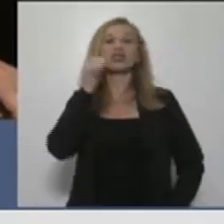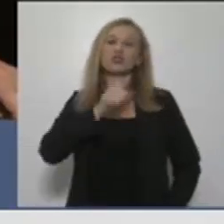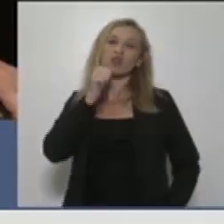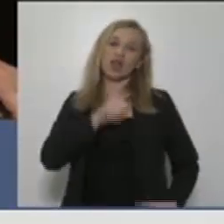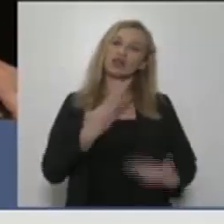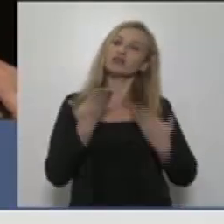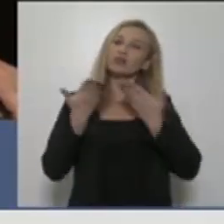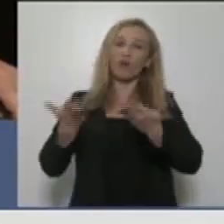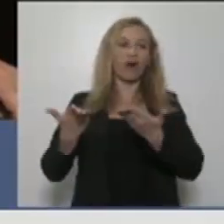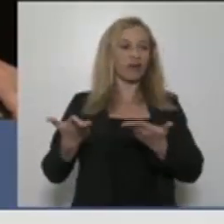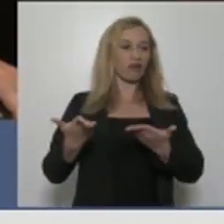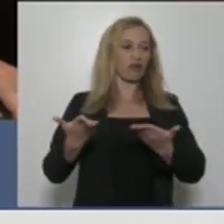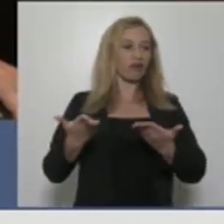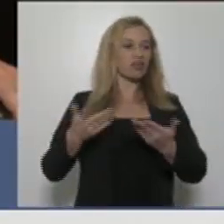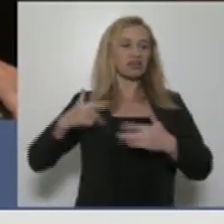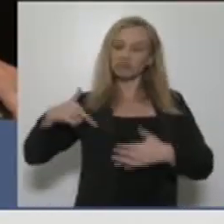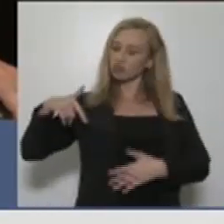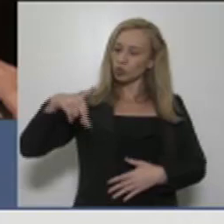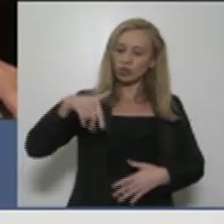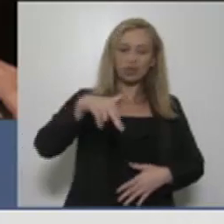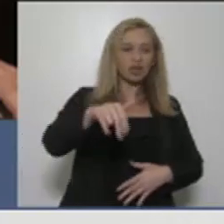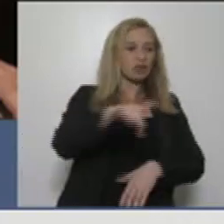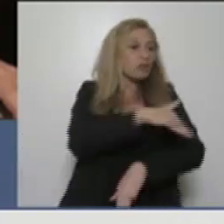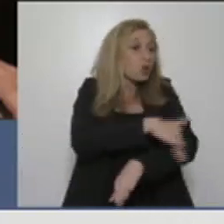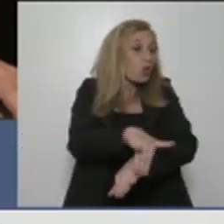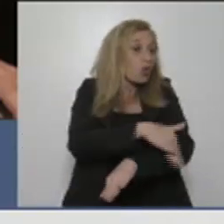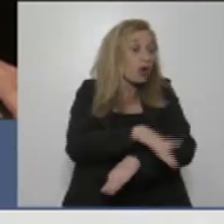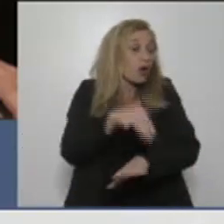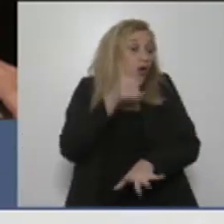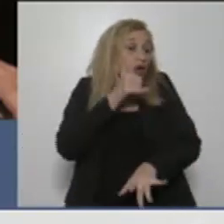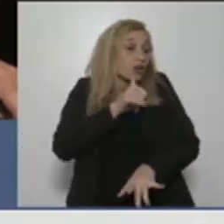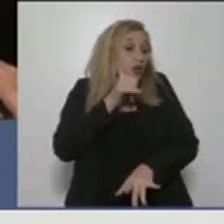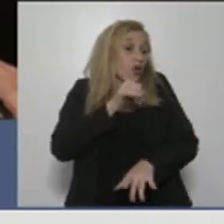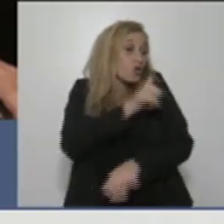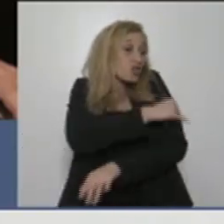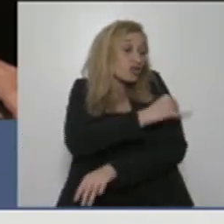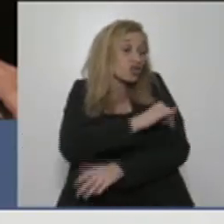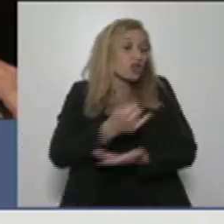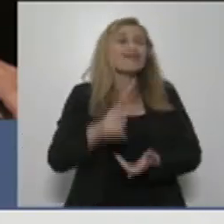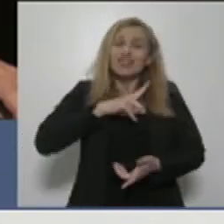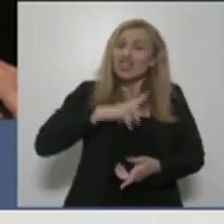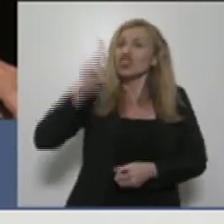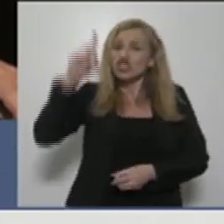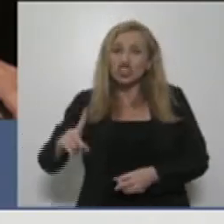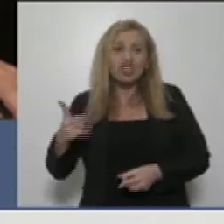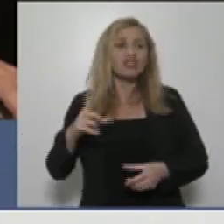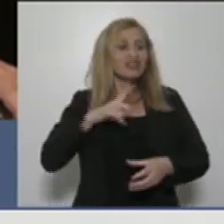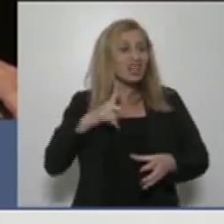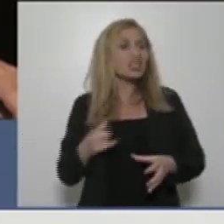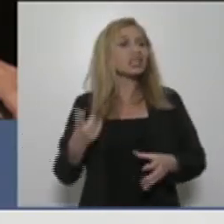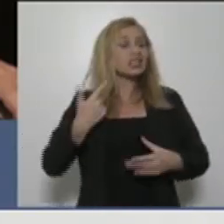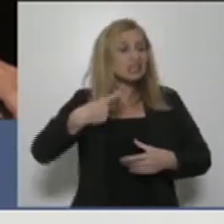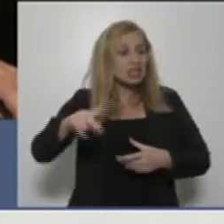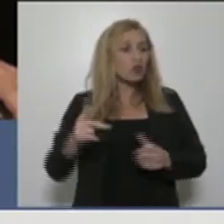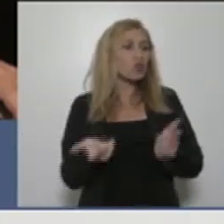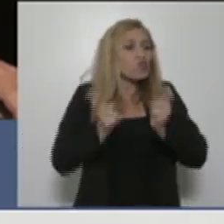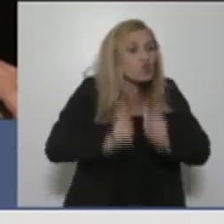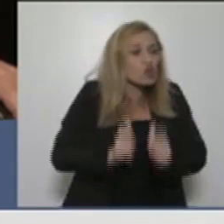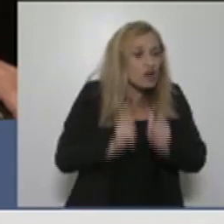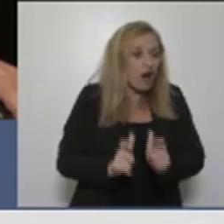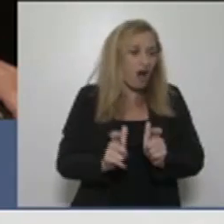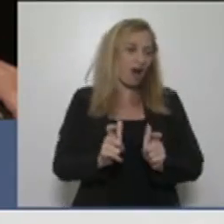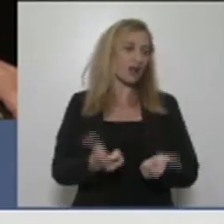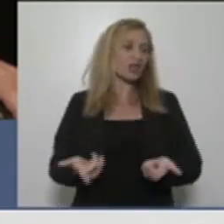aí trafegando pelo Rio de Janeiro, que ela tenha direito a ter o seu lugar colocado e direito a ter o